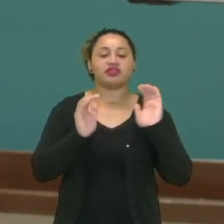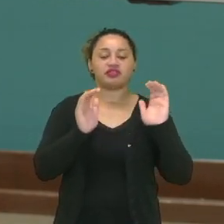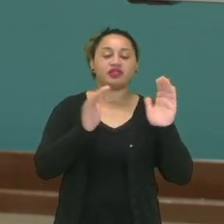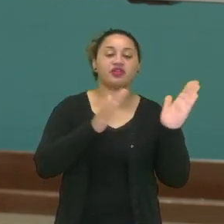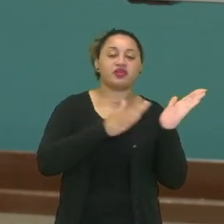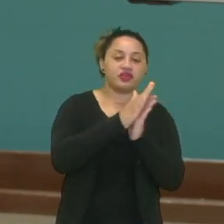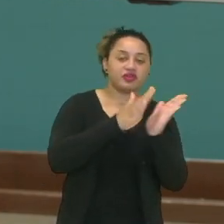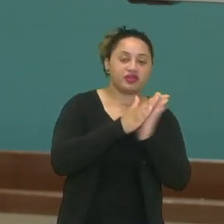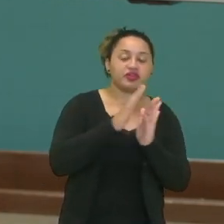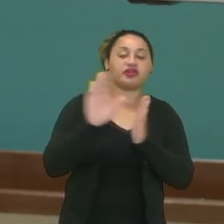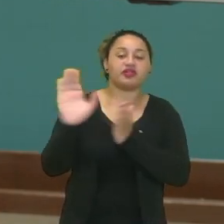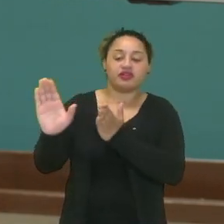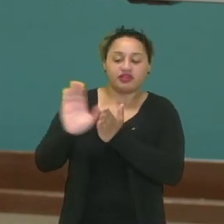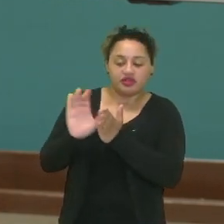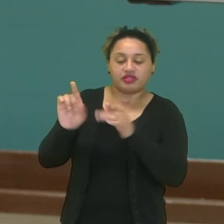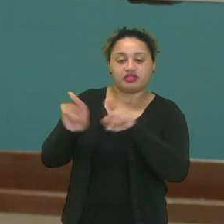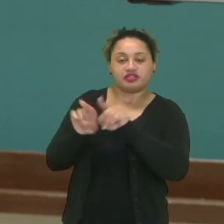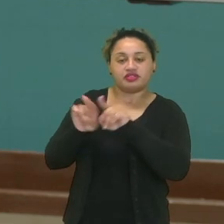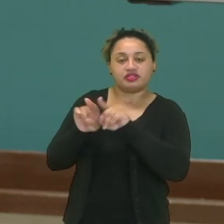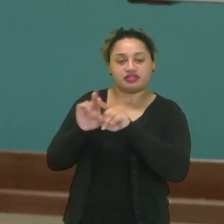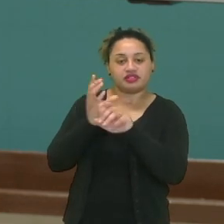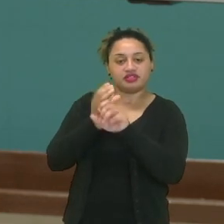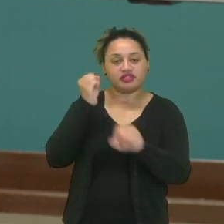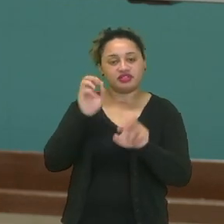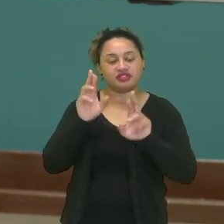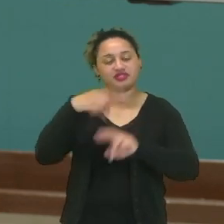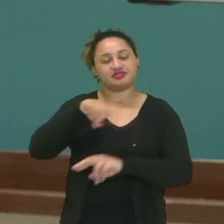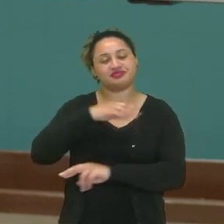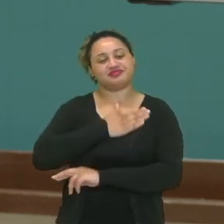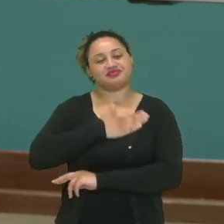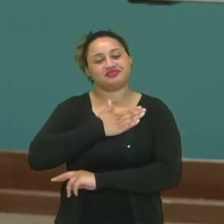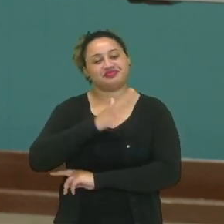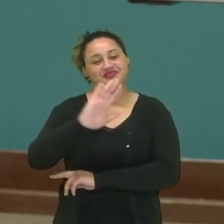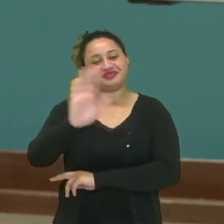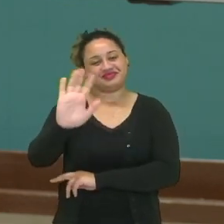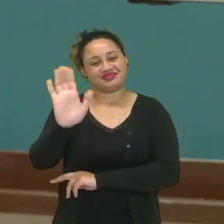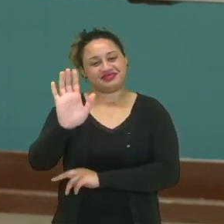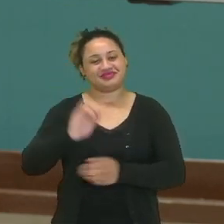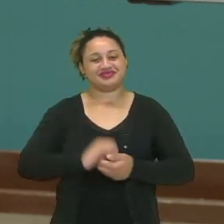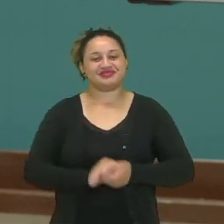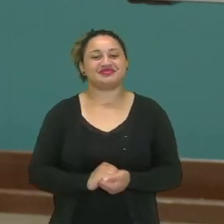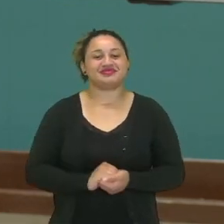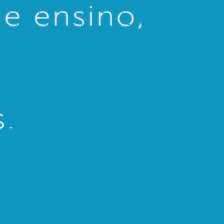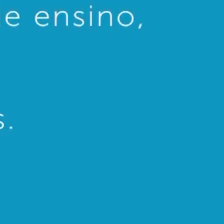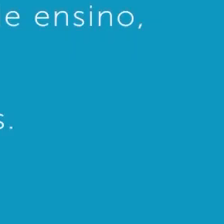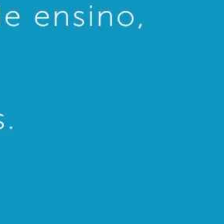custo, receita e lucro. Espero que vocês tenham gostado e até breve, pessoal.